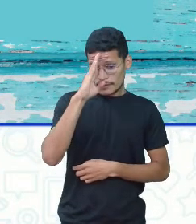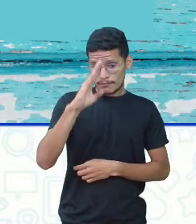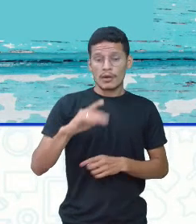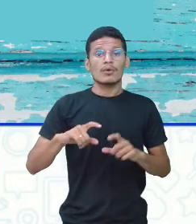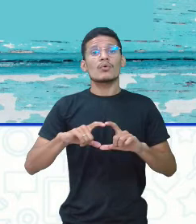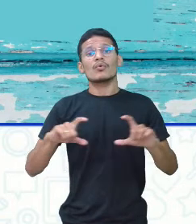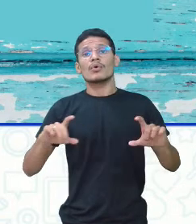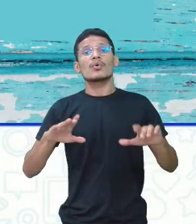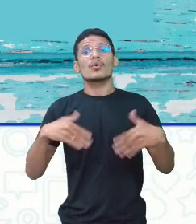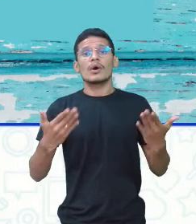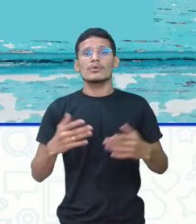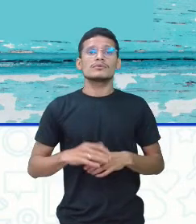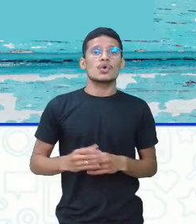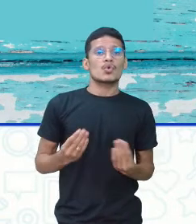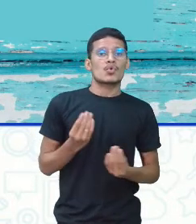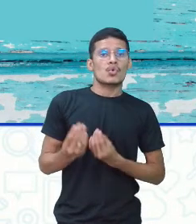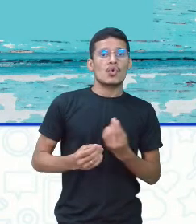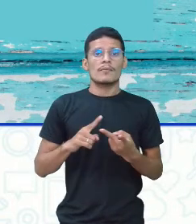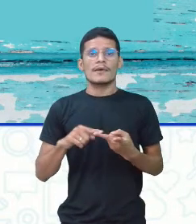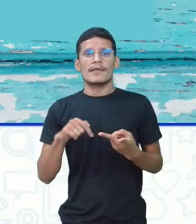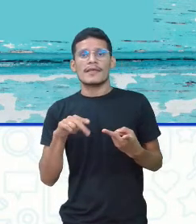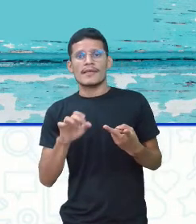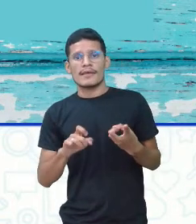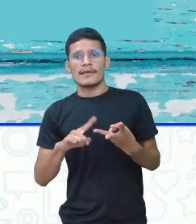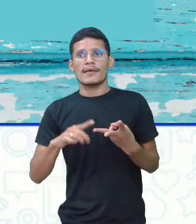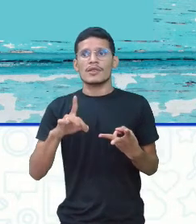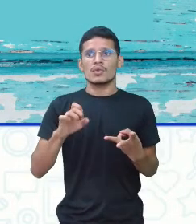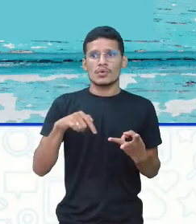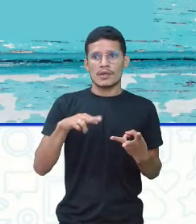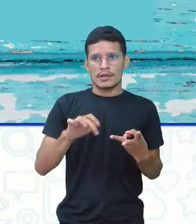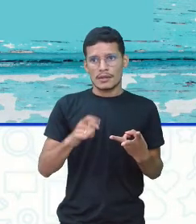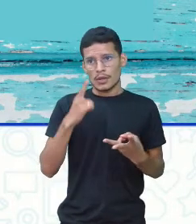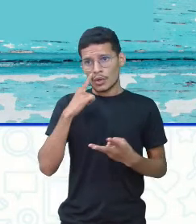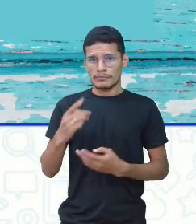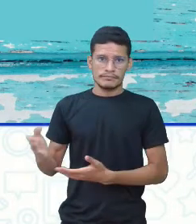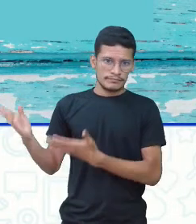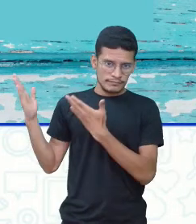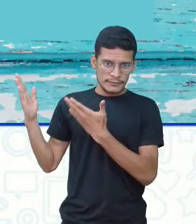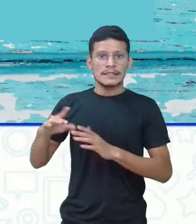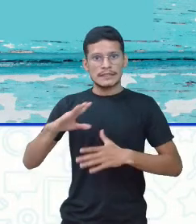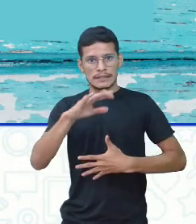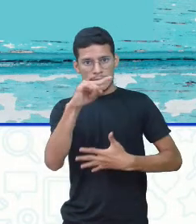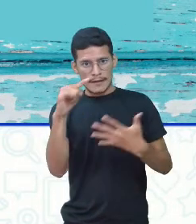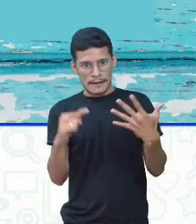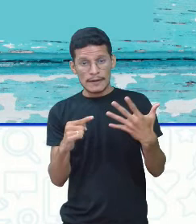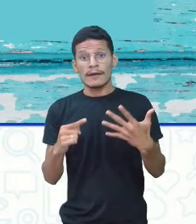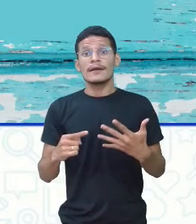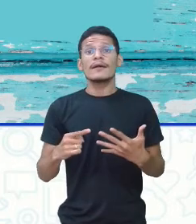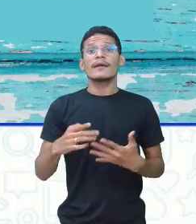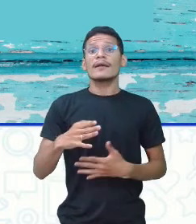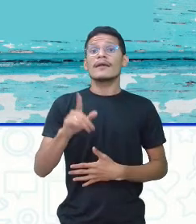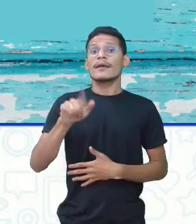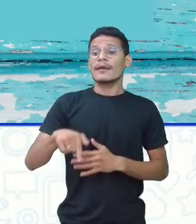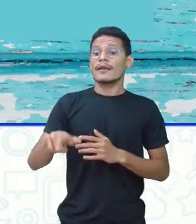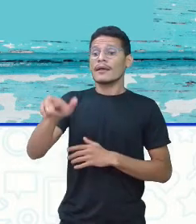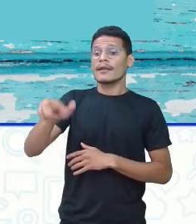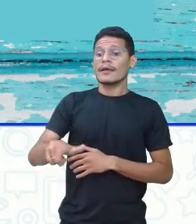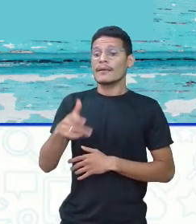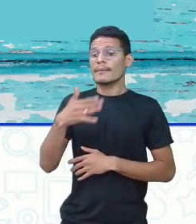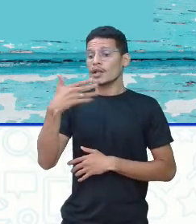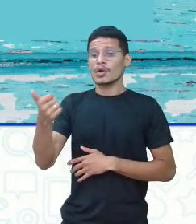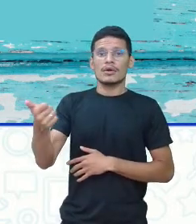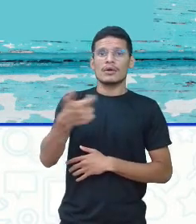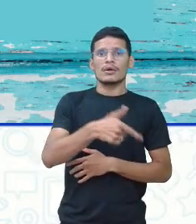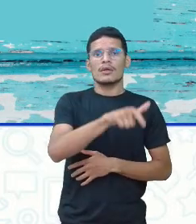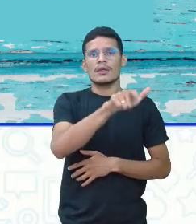né? Como, que, do que, depois de mais, maior, menor, melhor ou pior. Então, ela é melhor que ele.